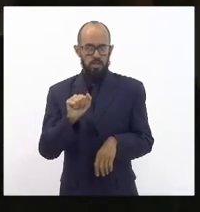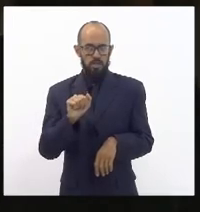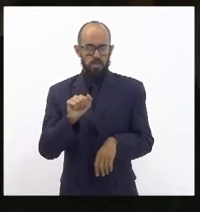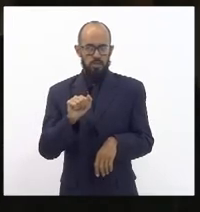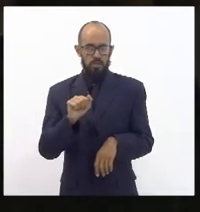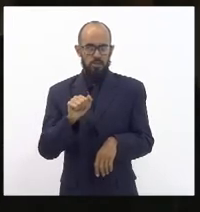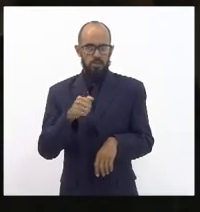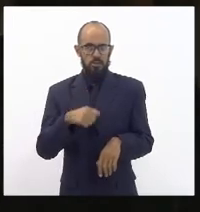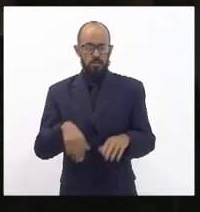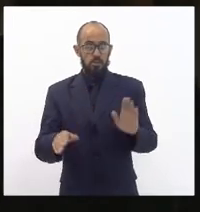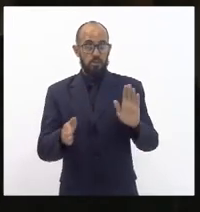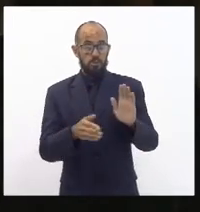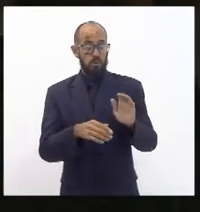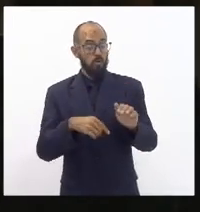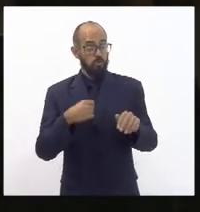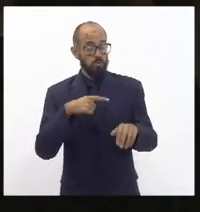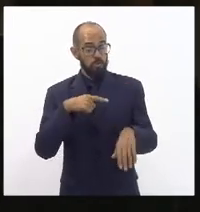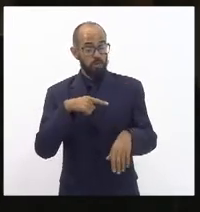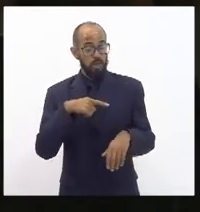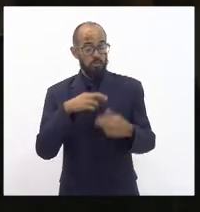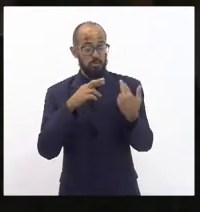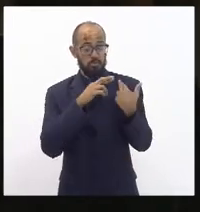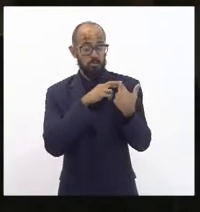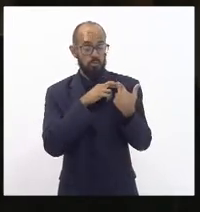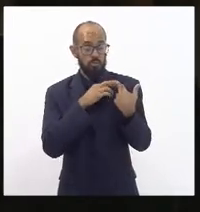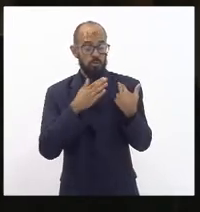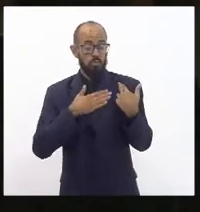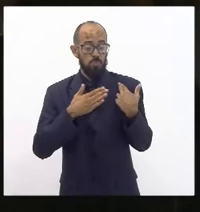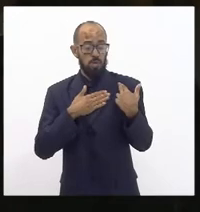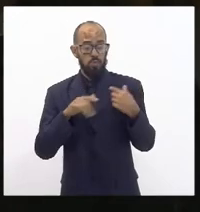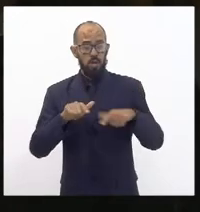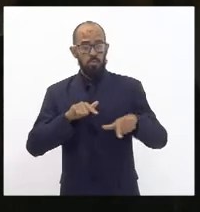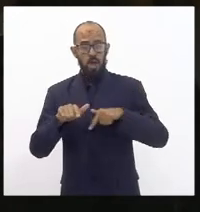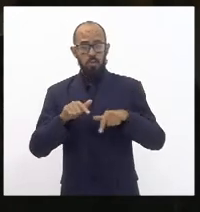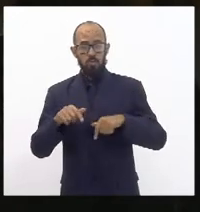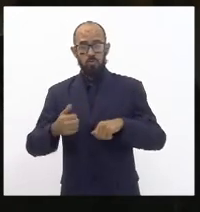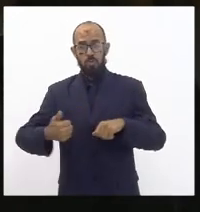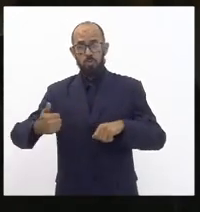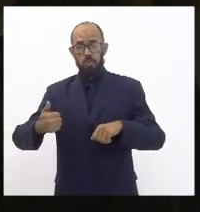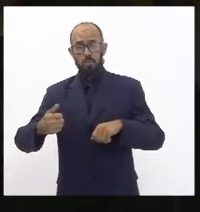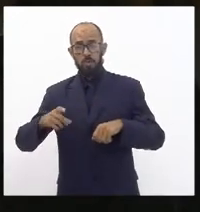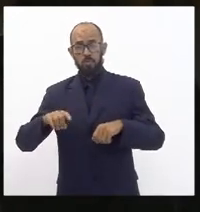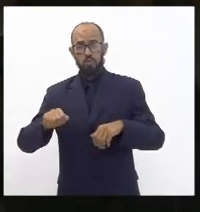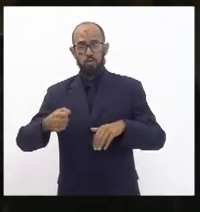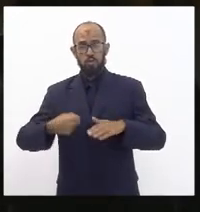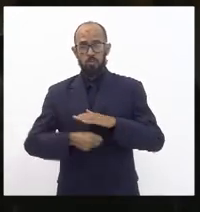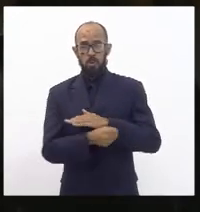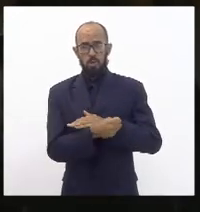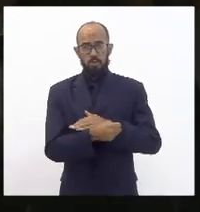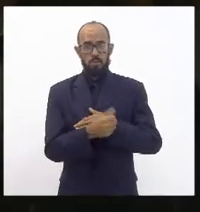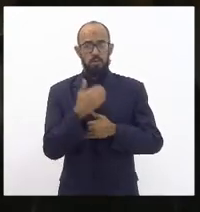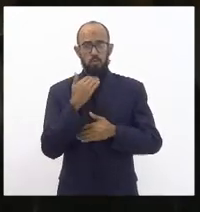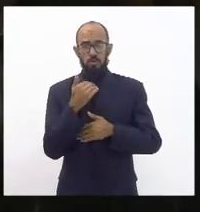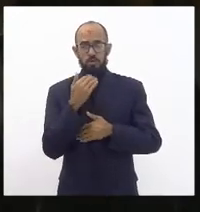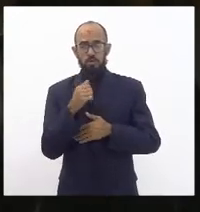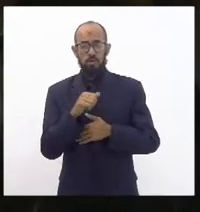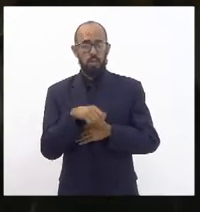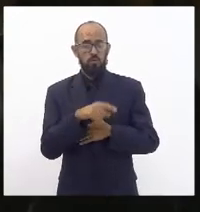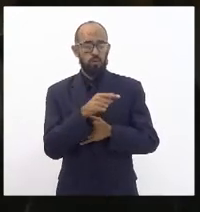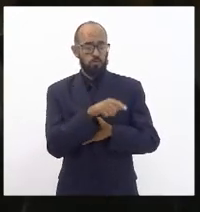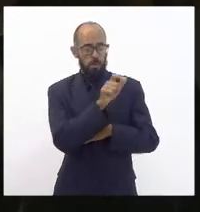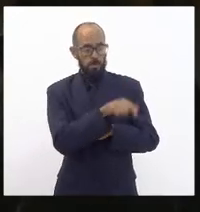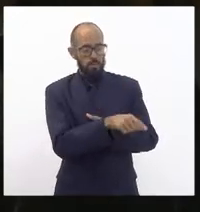o suíço desde o meu primeiro dia de posse como deputada Não adianta virar biocera